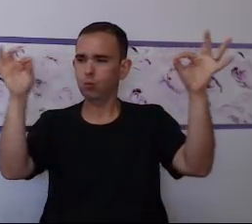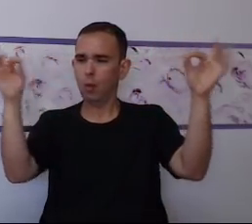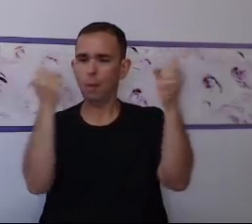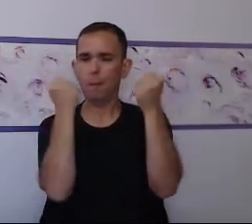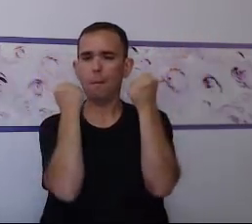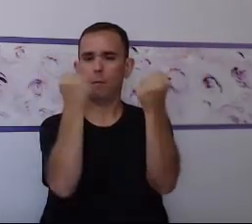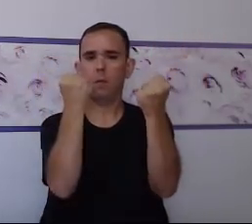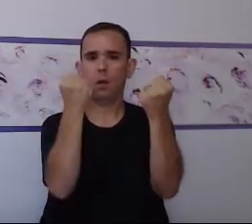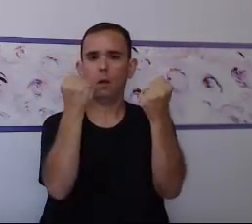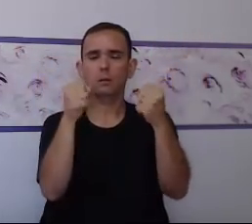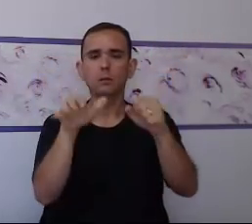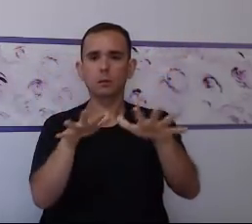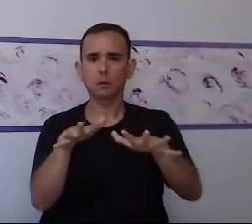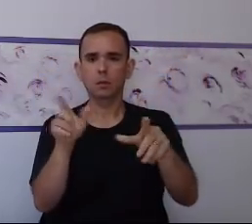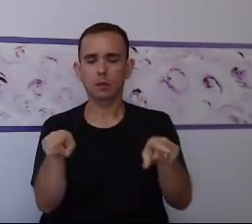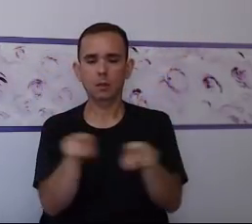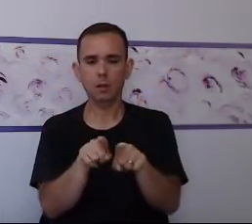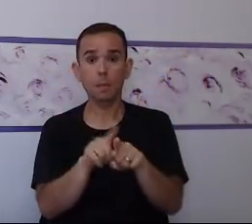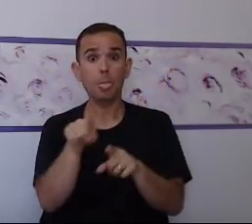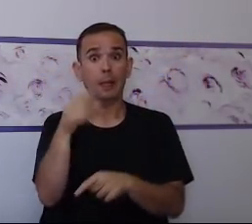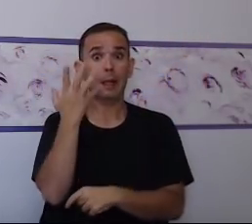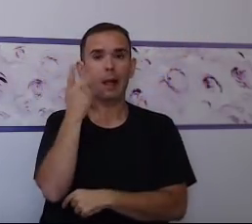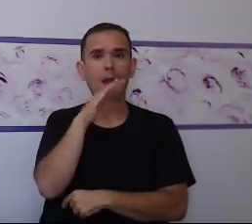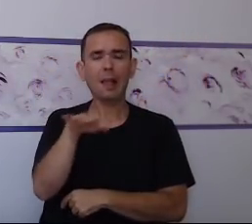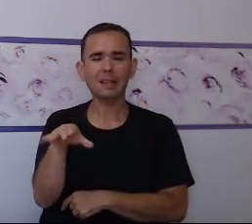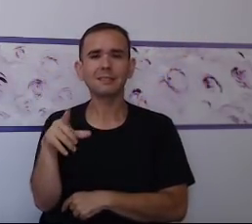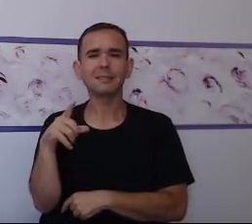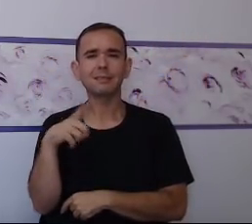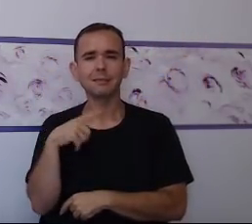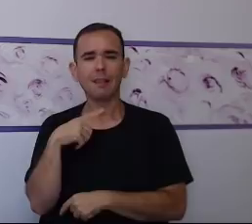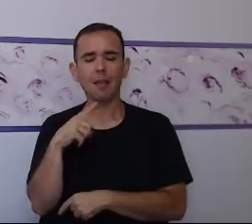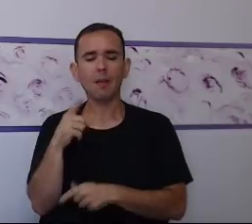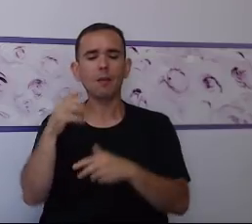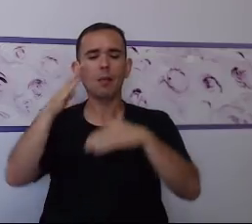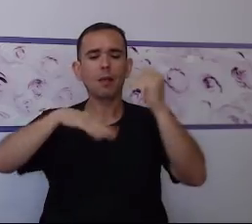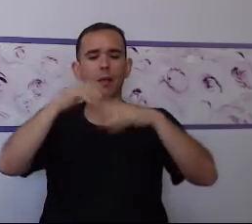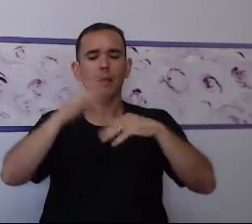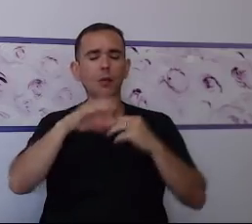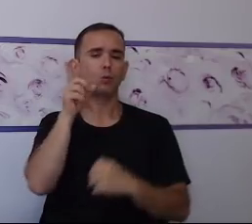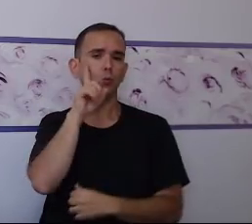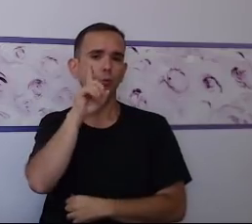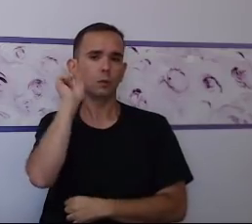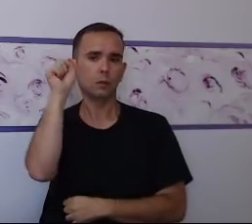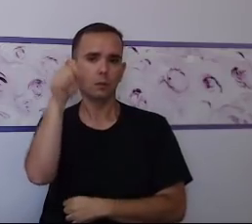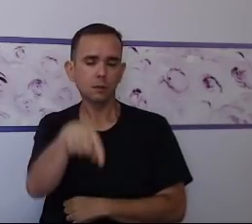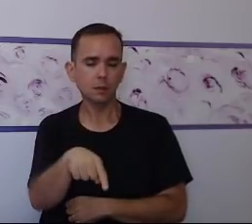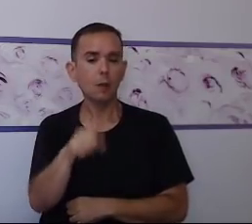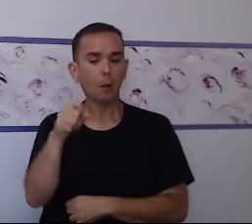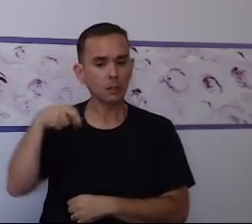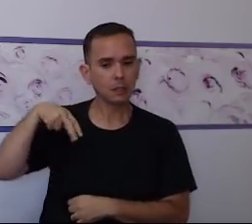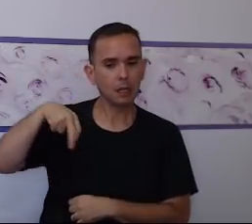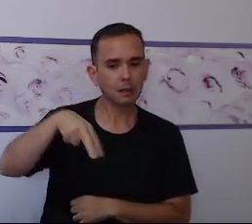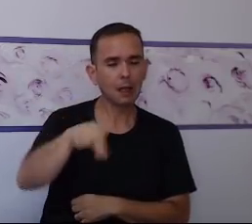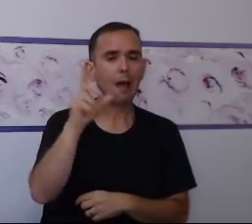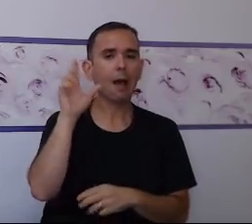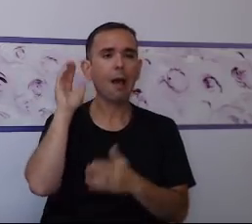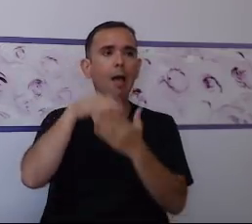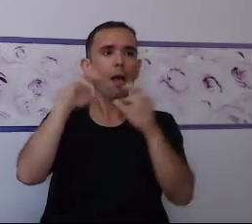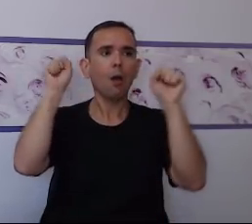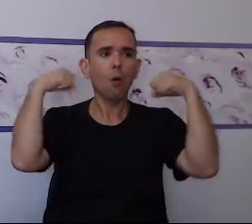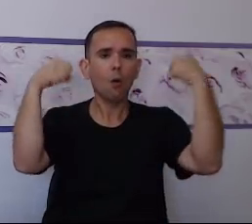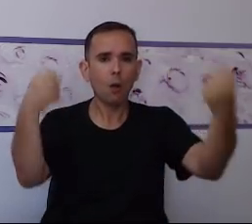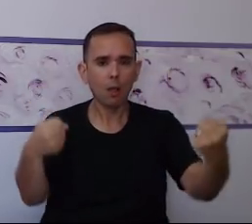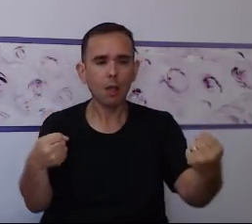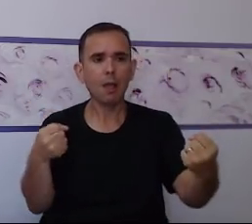movimento. Temos aqui crianças com autonomia para fazer as tarefas do dia a dia e que podem andar e até correr, mas com